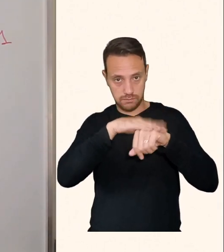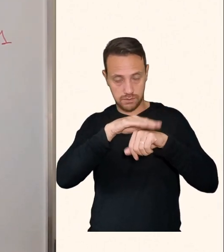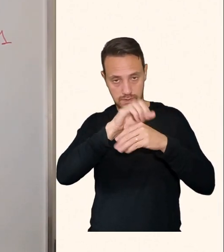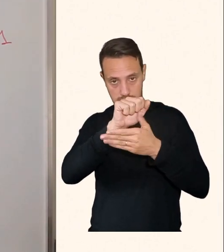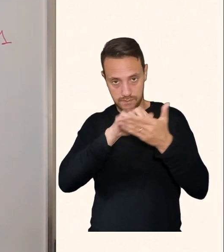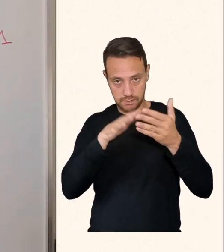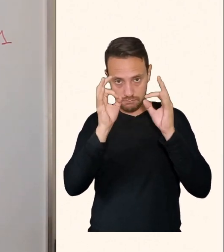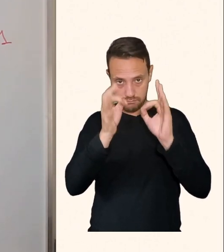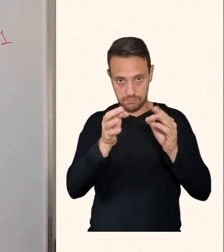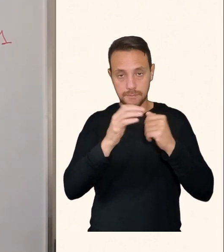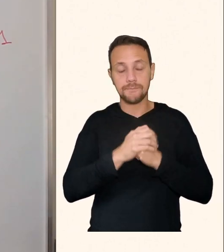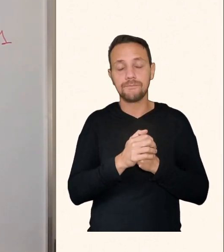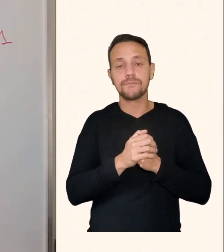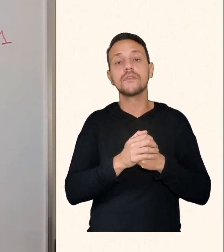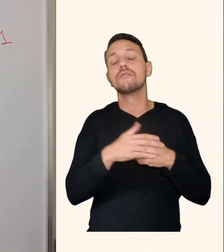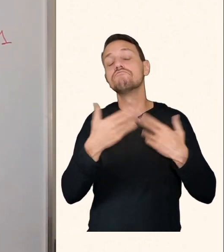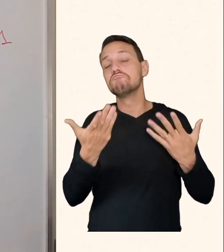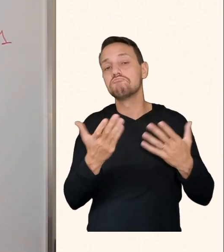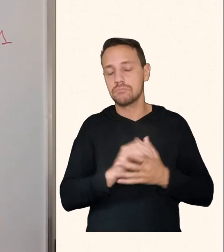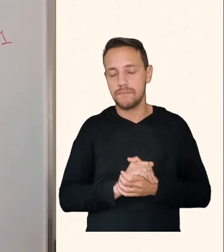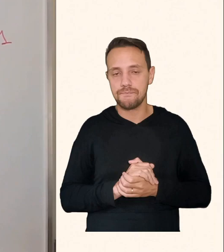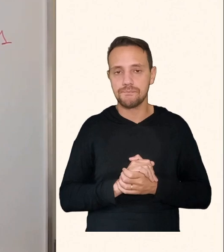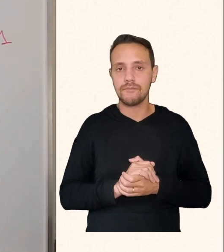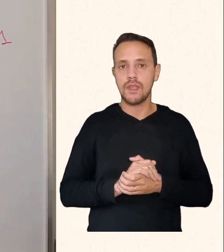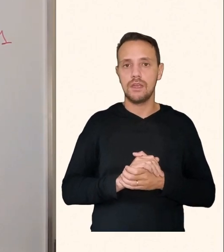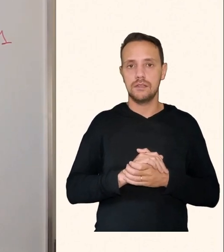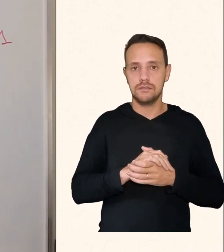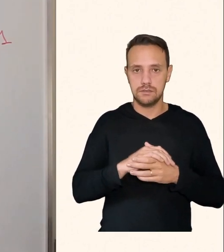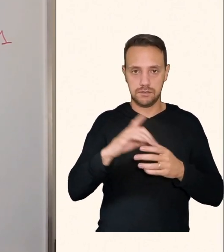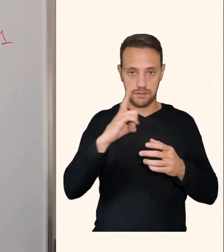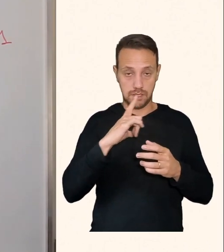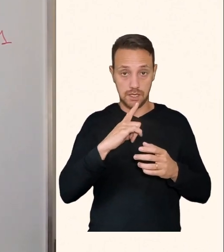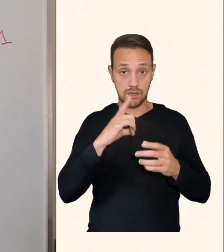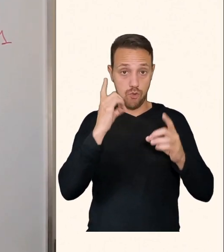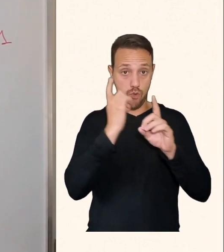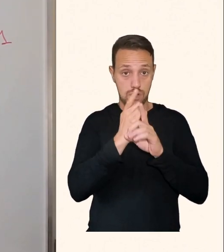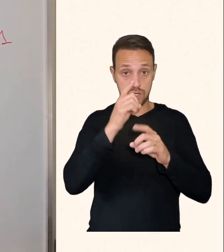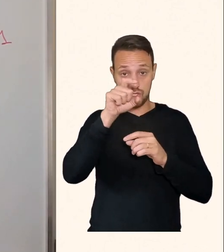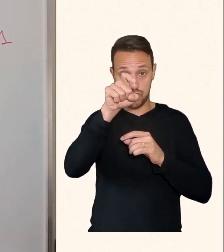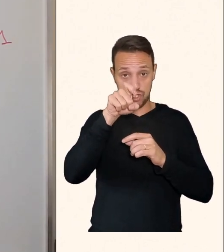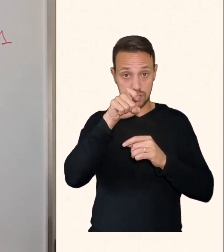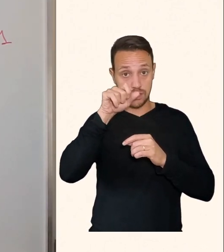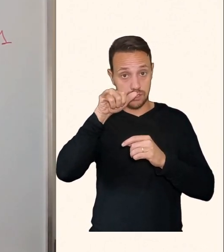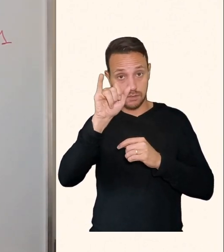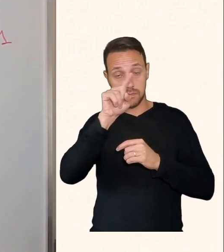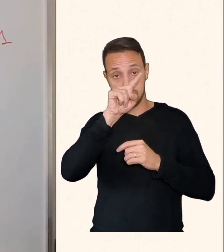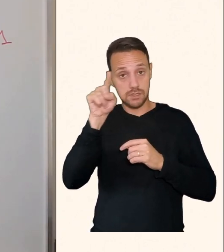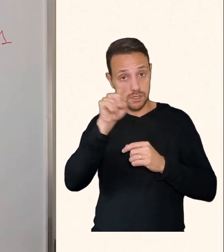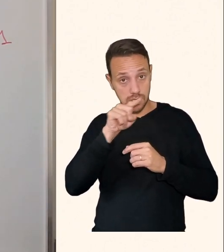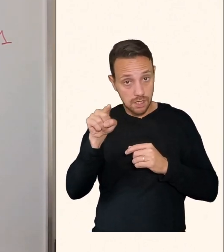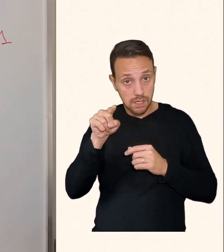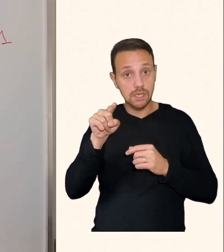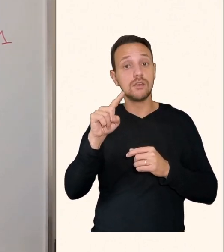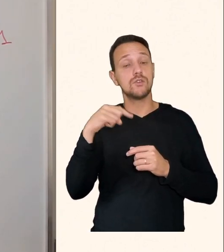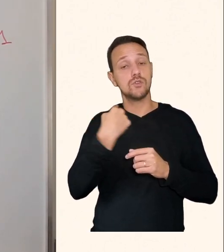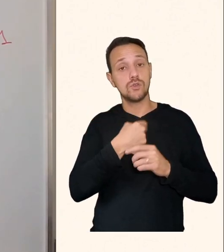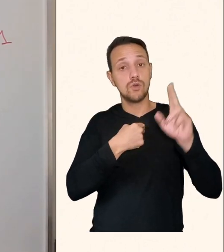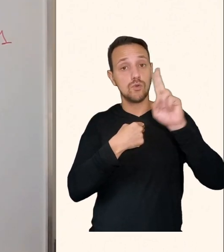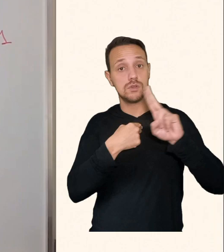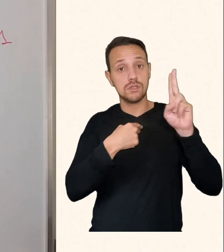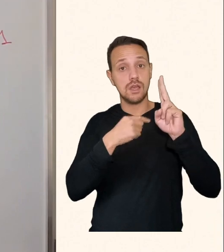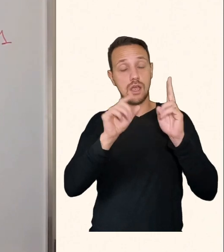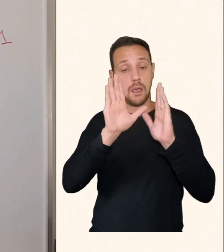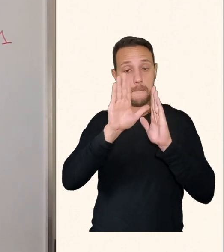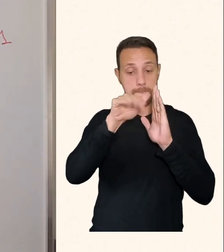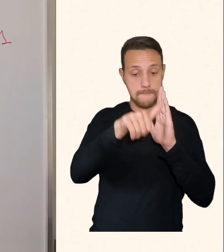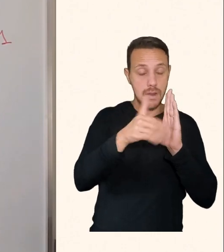eixos x, y, z, na qual não funciona a regra da mão direita, como nós aprendemos aqui no curso. Eu